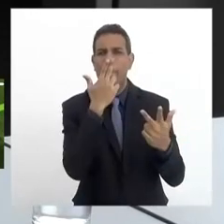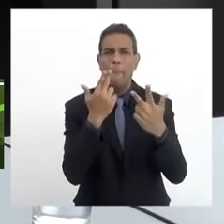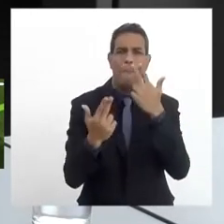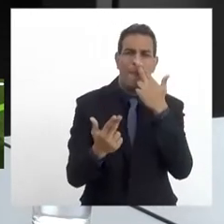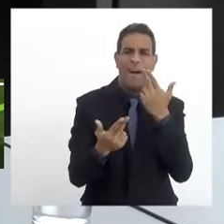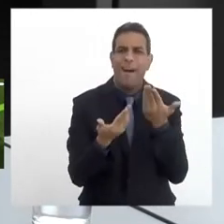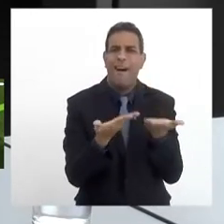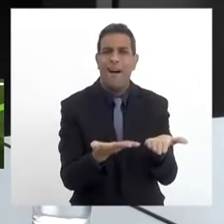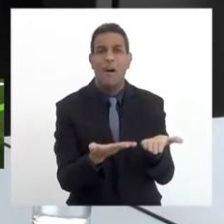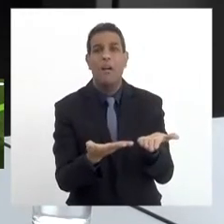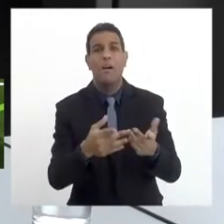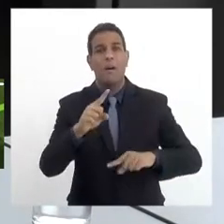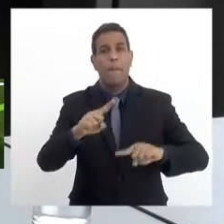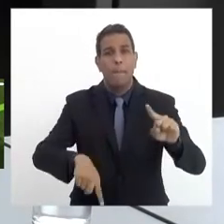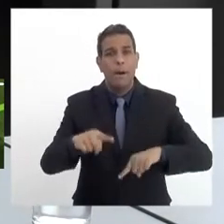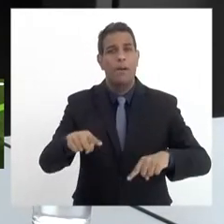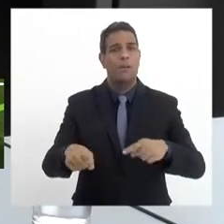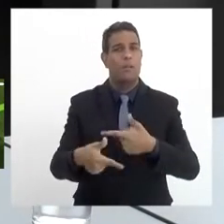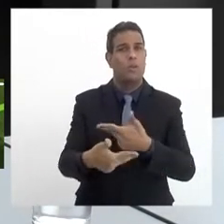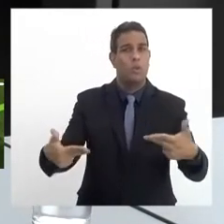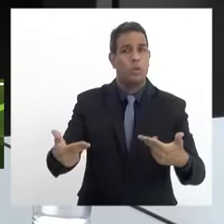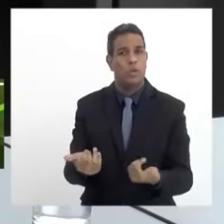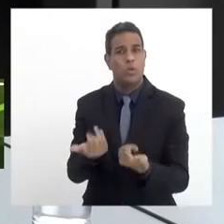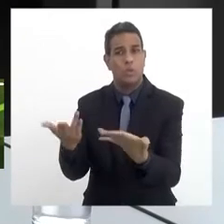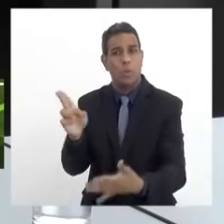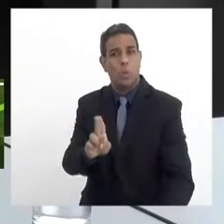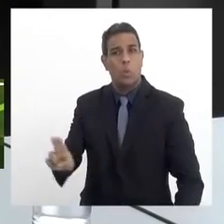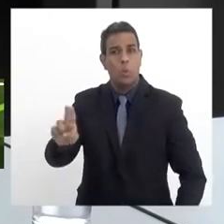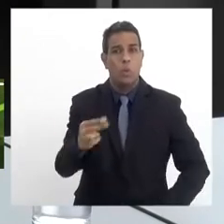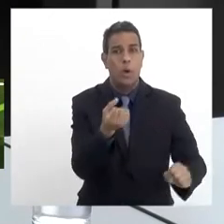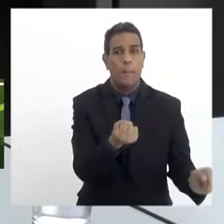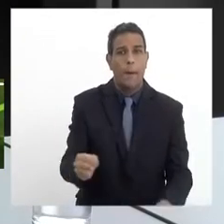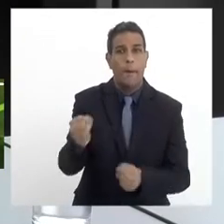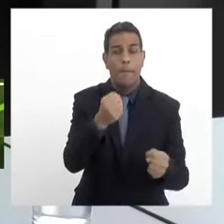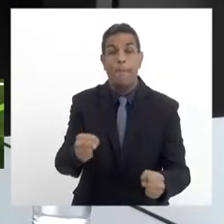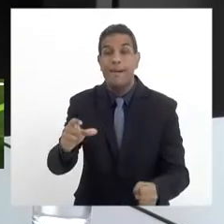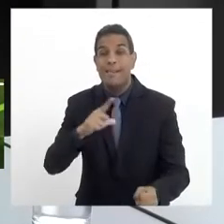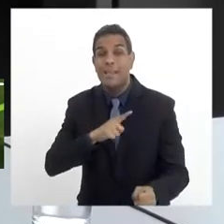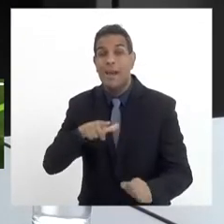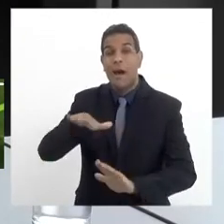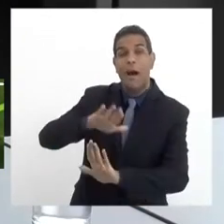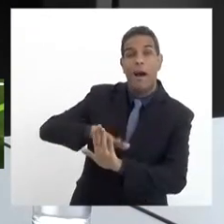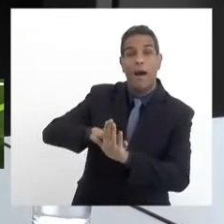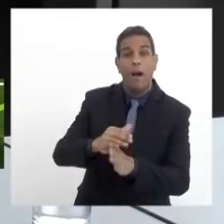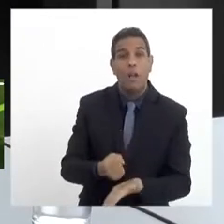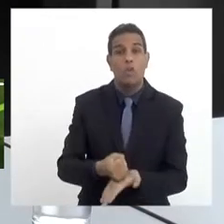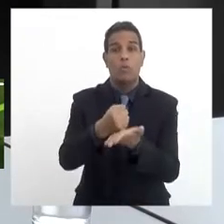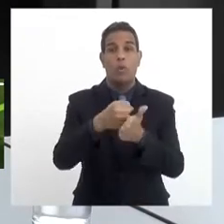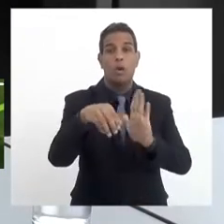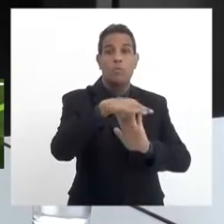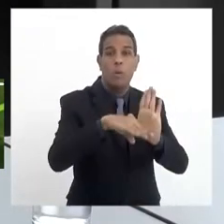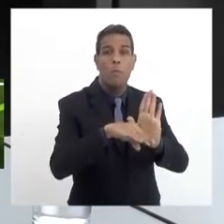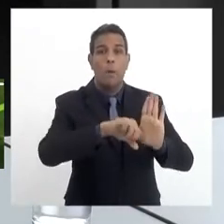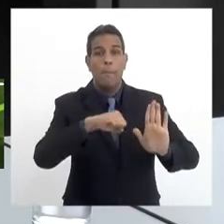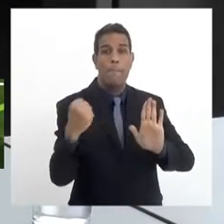colocando que os produtos a serem utilizados para o serviço de limpeza poderão obedecer a padrões e marcas específicas quando